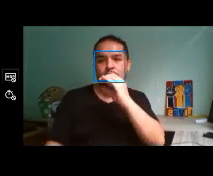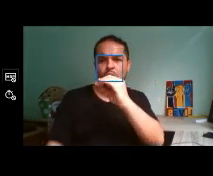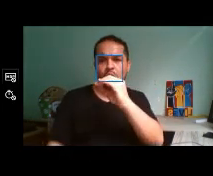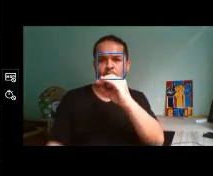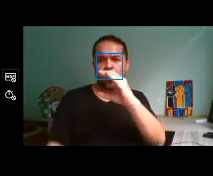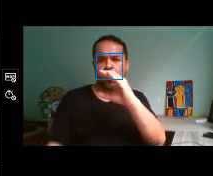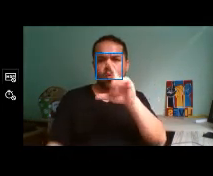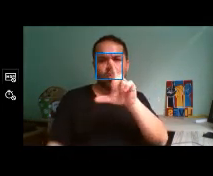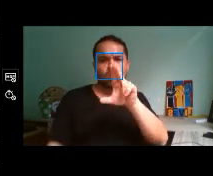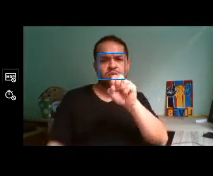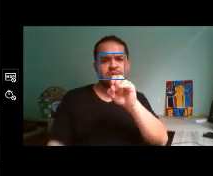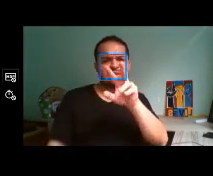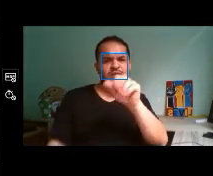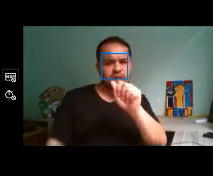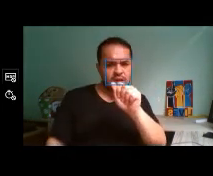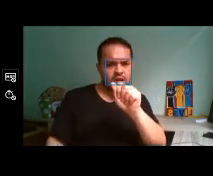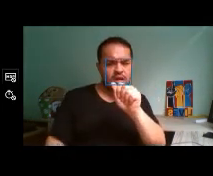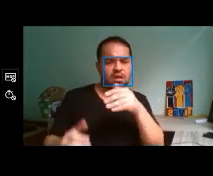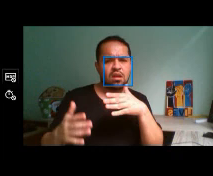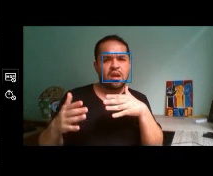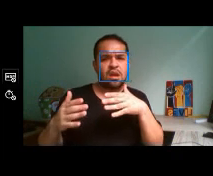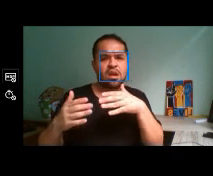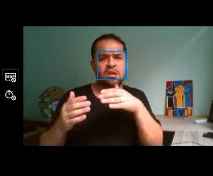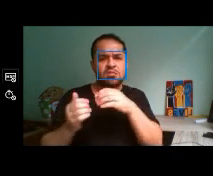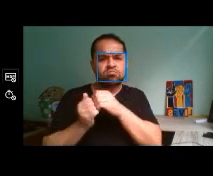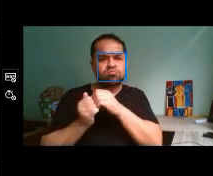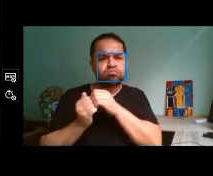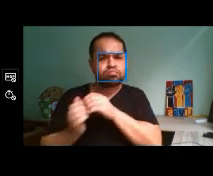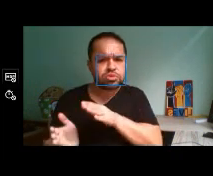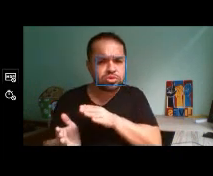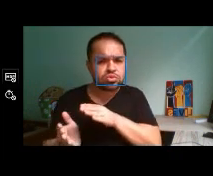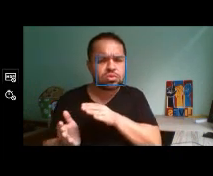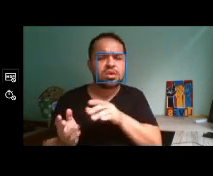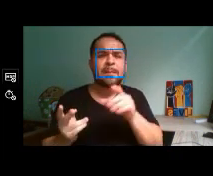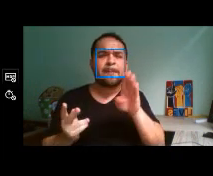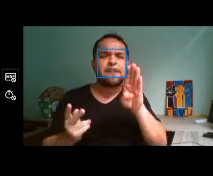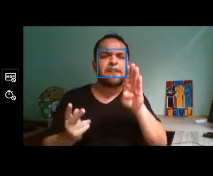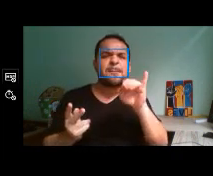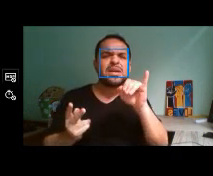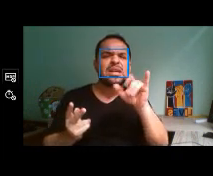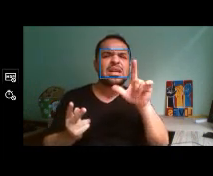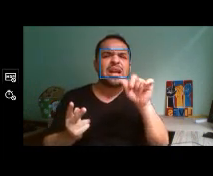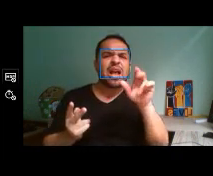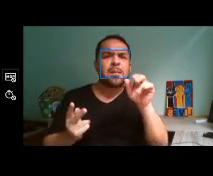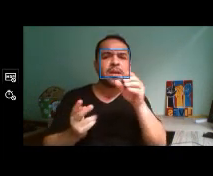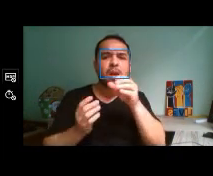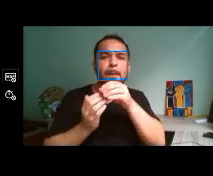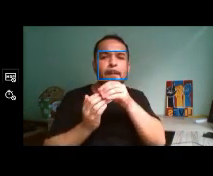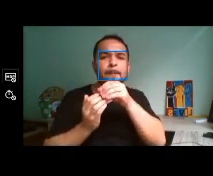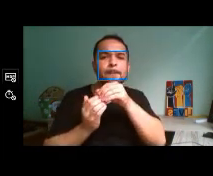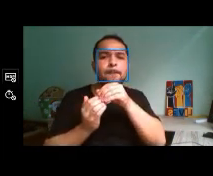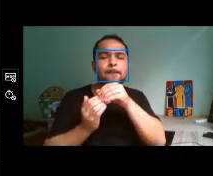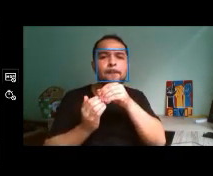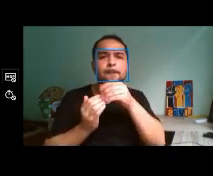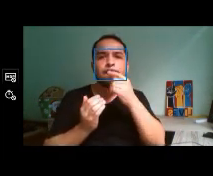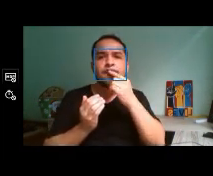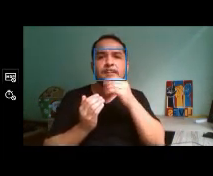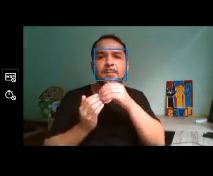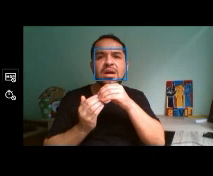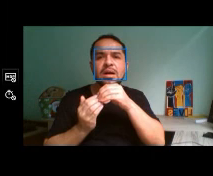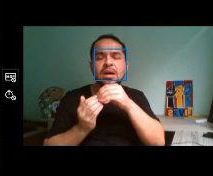Você vai lá entrar no site fonologia.org e vai procurar esse nome aí, ó, oclusiva, você já sabe qual é a